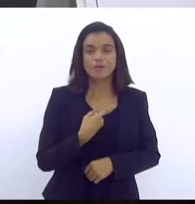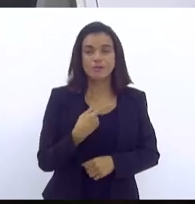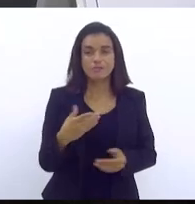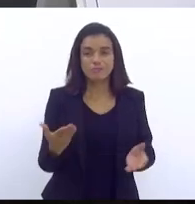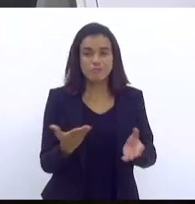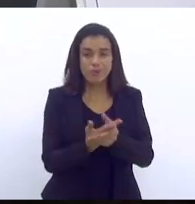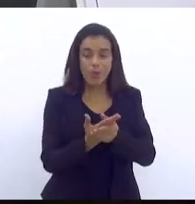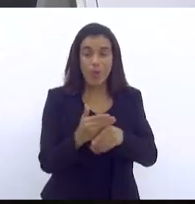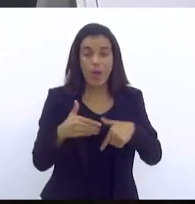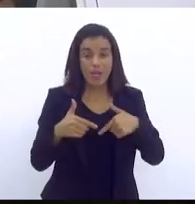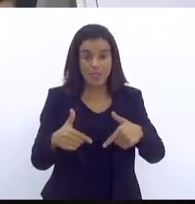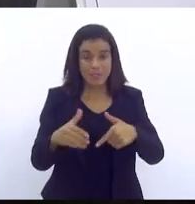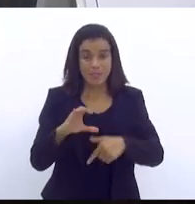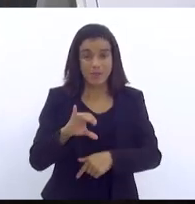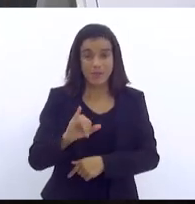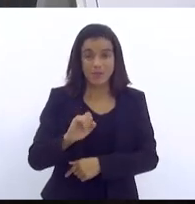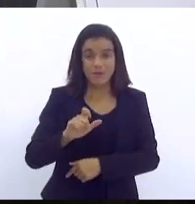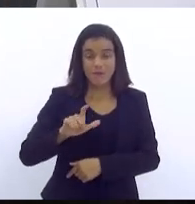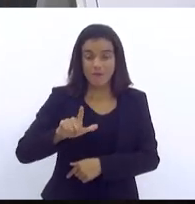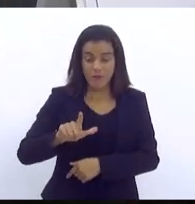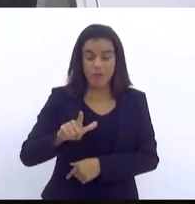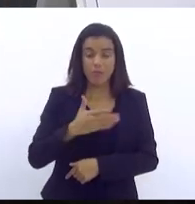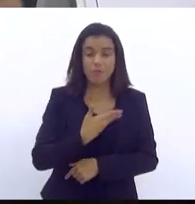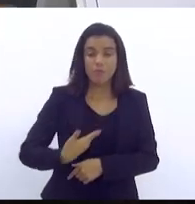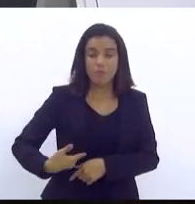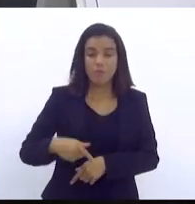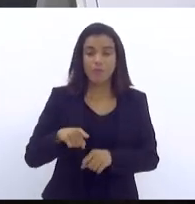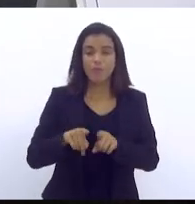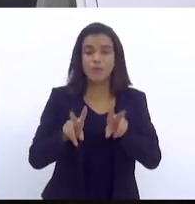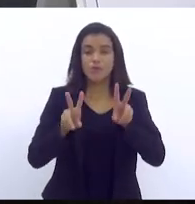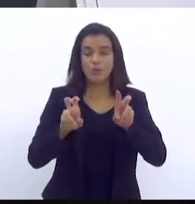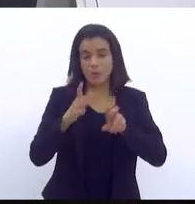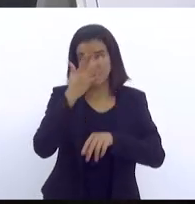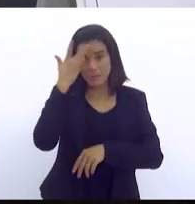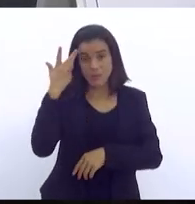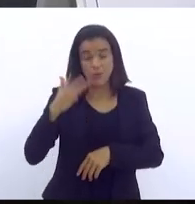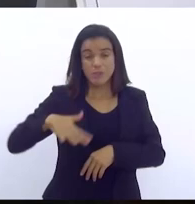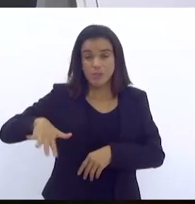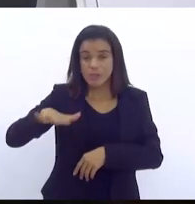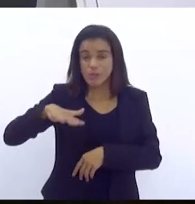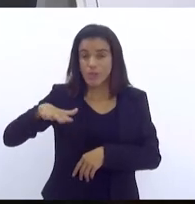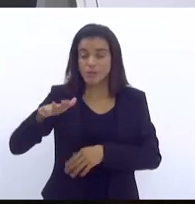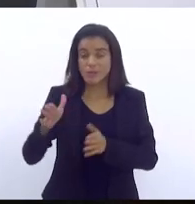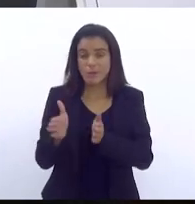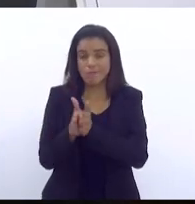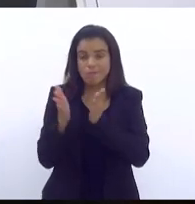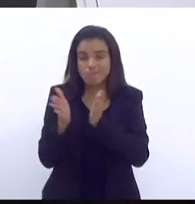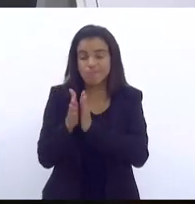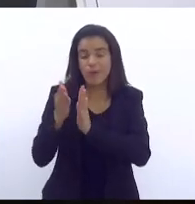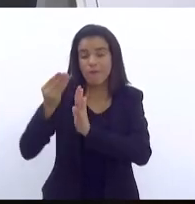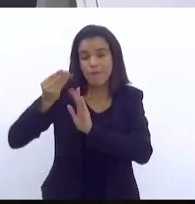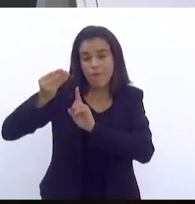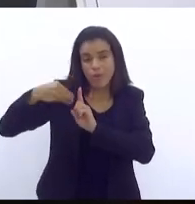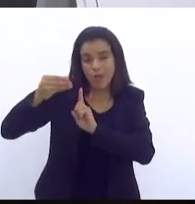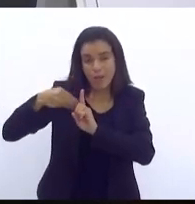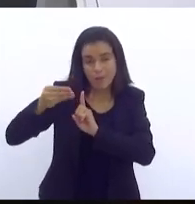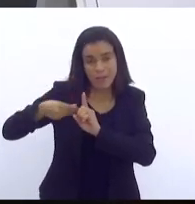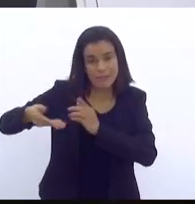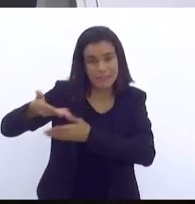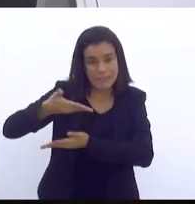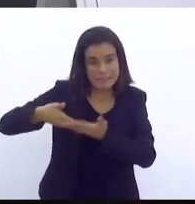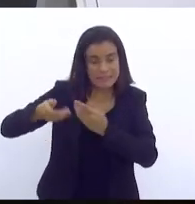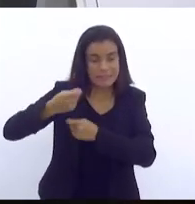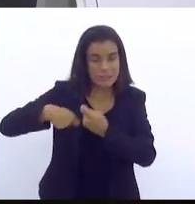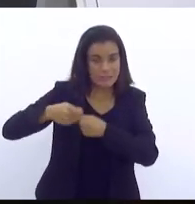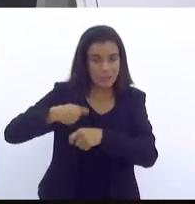uma ação civil pública para abastecimento de água sobretudo para as pessoas mais vulneráveis então toda essa atuação do Ministério Público seja nos